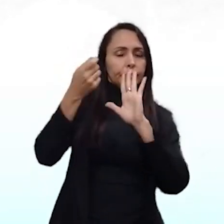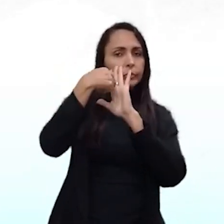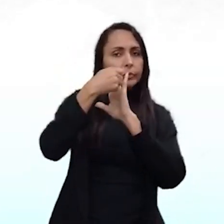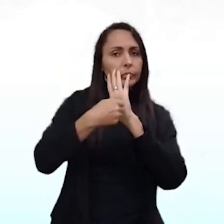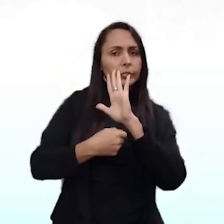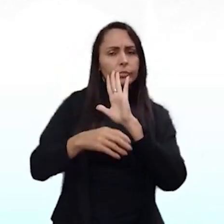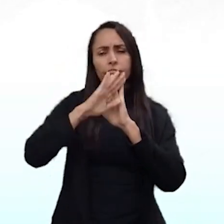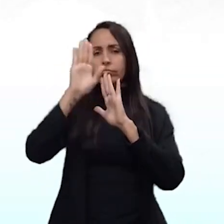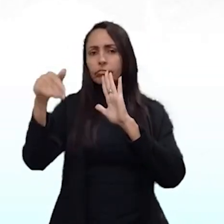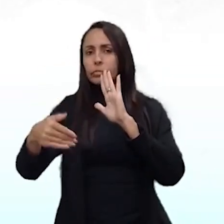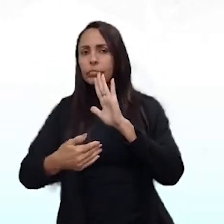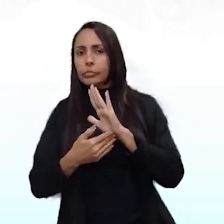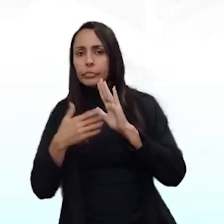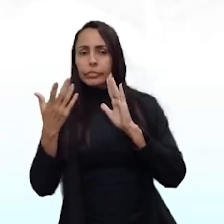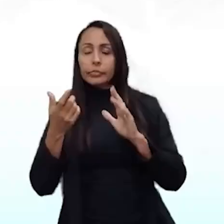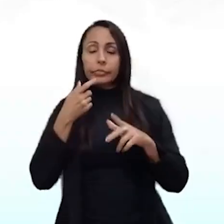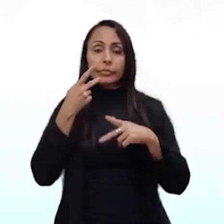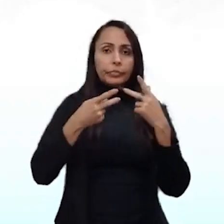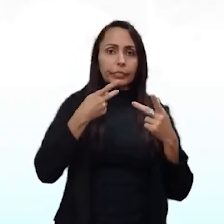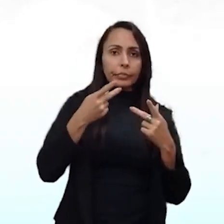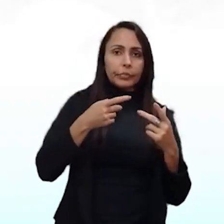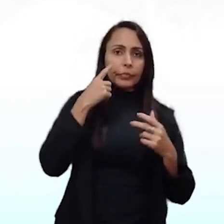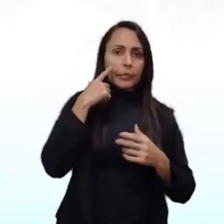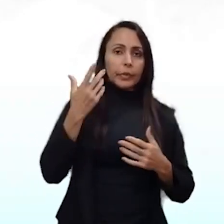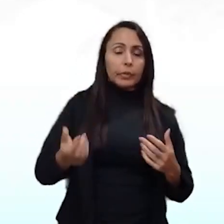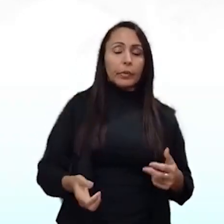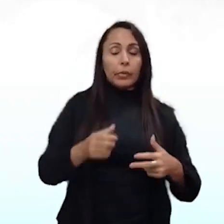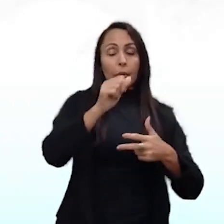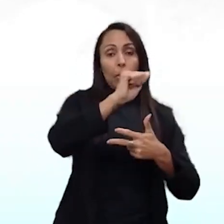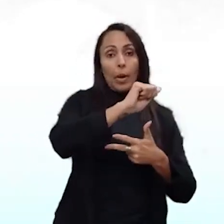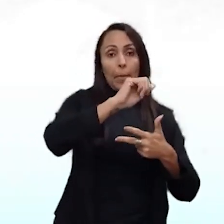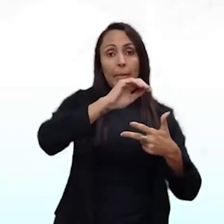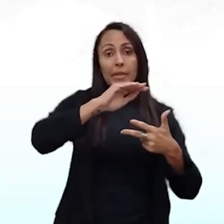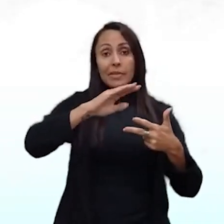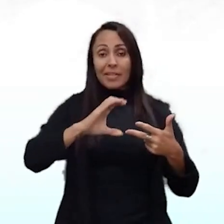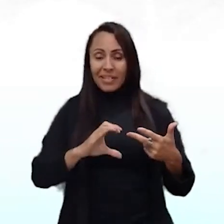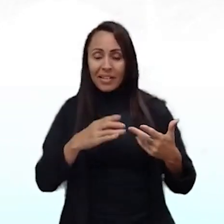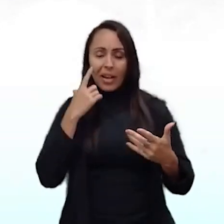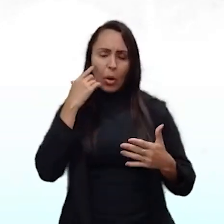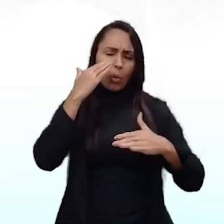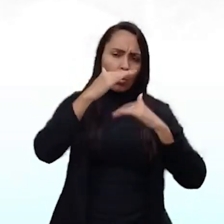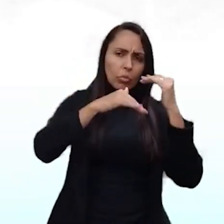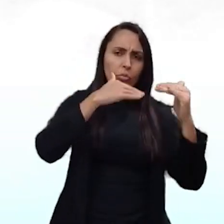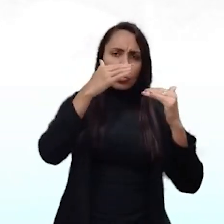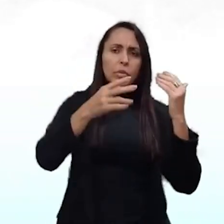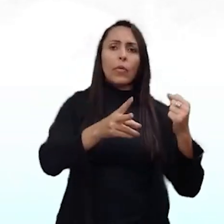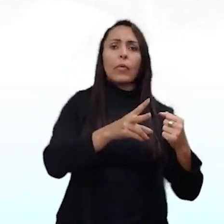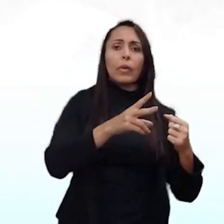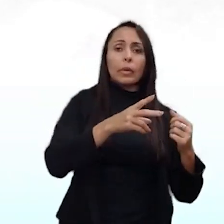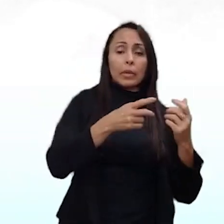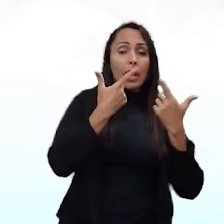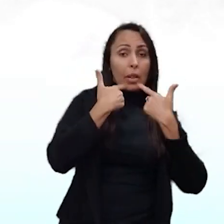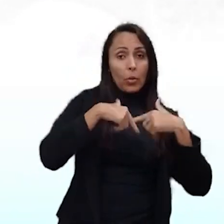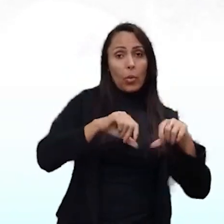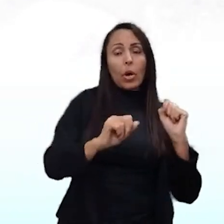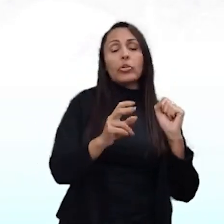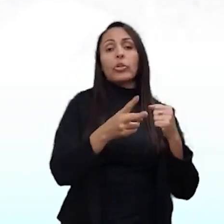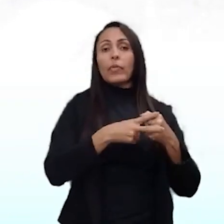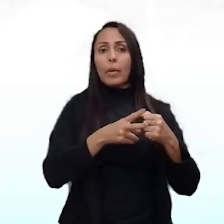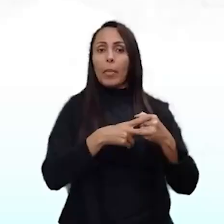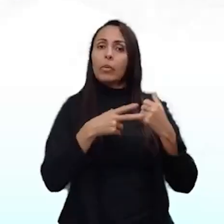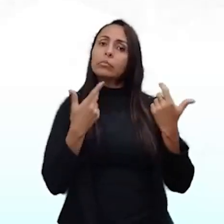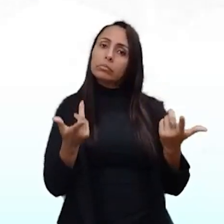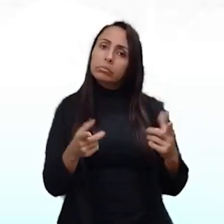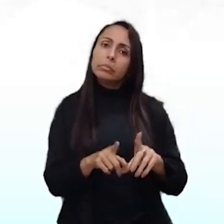falava. Então, aí a construção do alfabeto. A linguagem o quê? Verbal também, através da